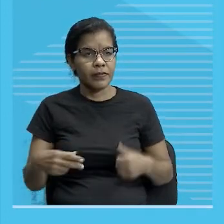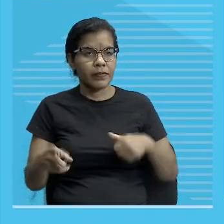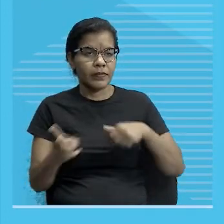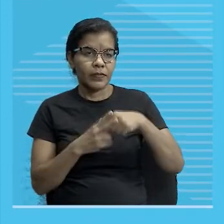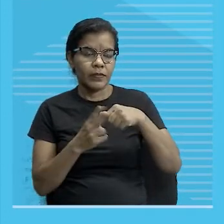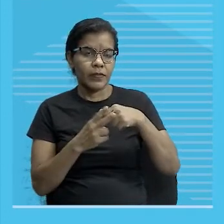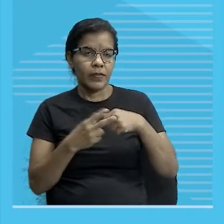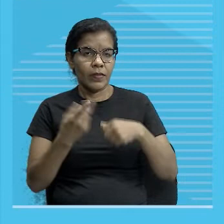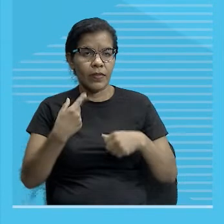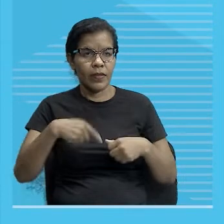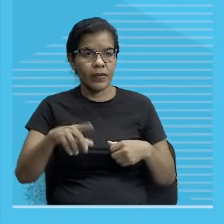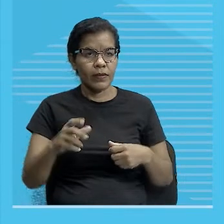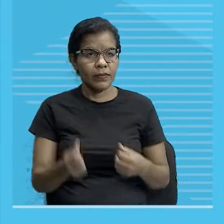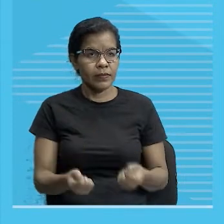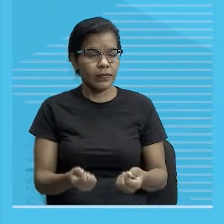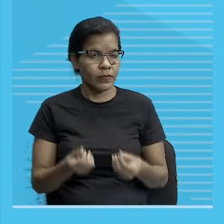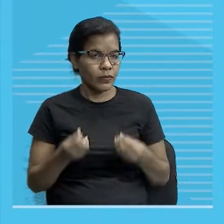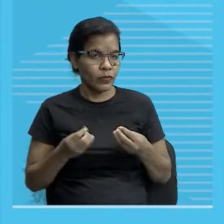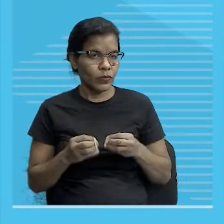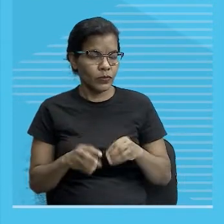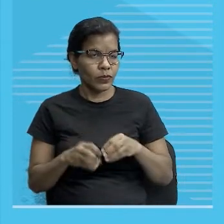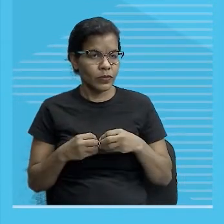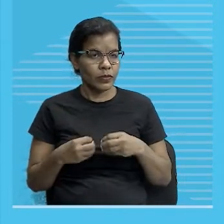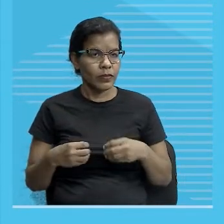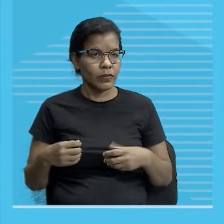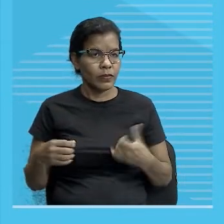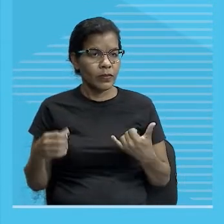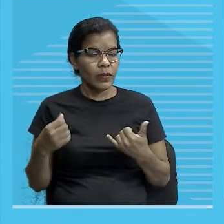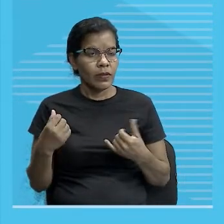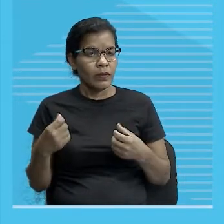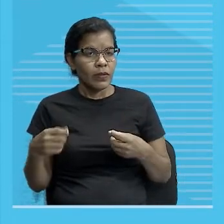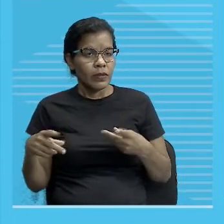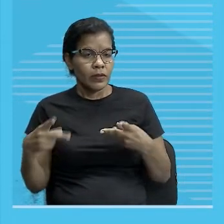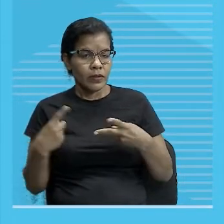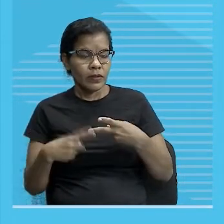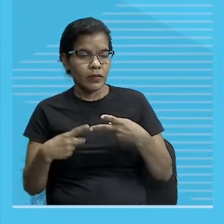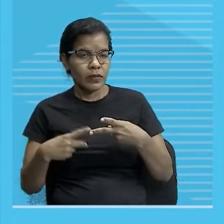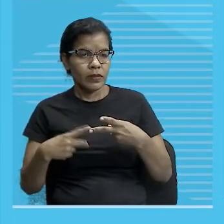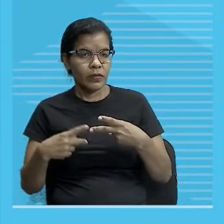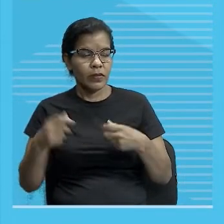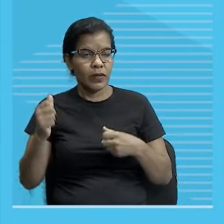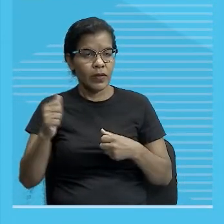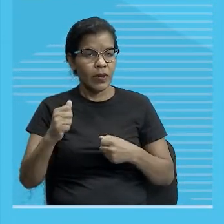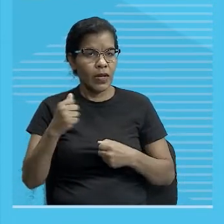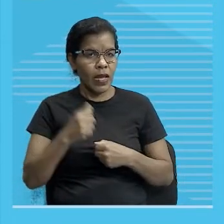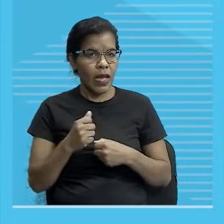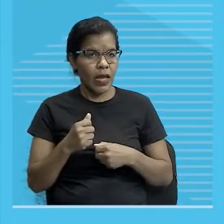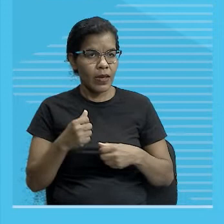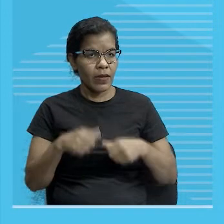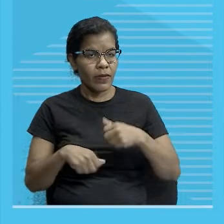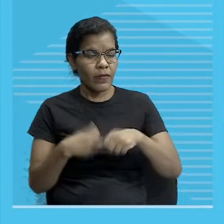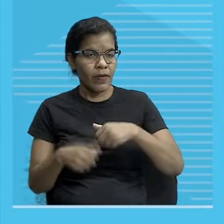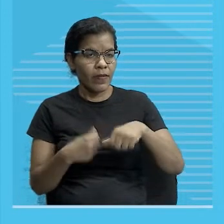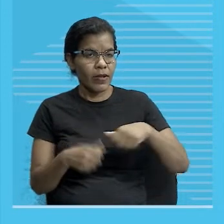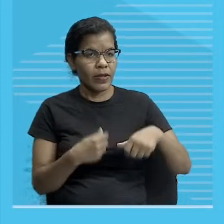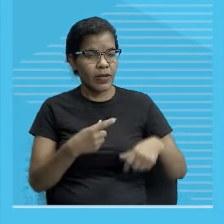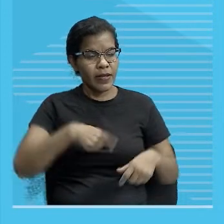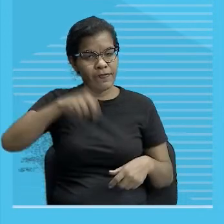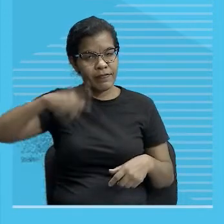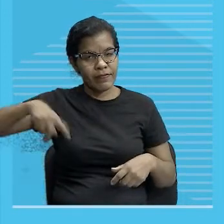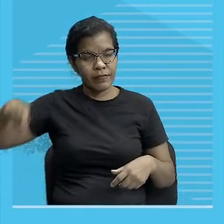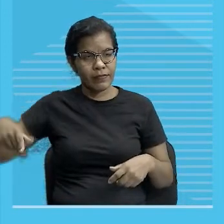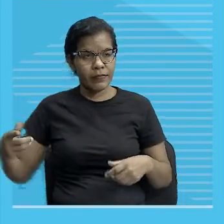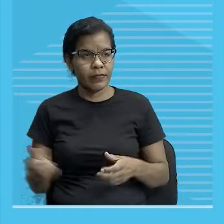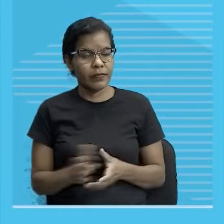puxa a preposição A, quem vai A. Mas eu preciso que o termo regido, que é o substantivo casa, aceite. E ele não aceita. Quer ver a